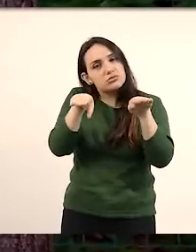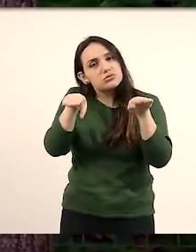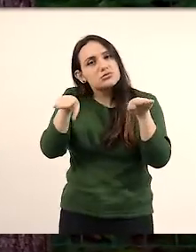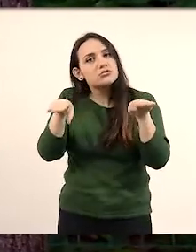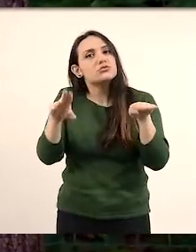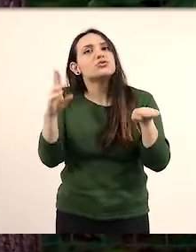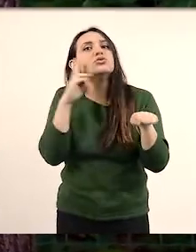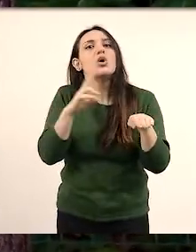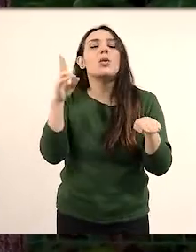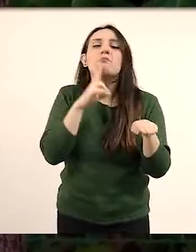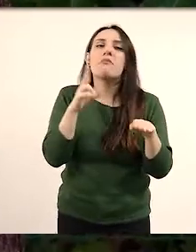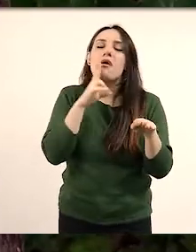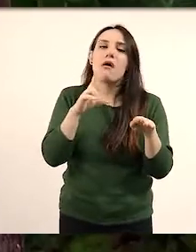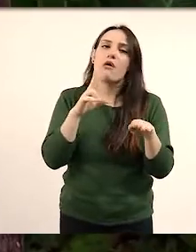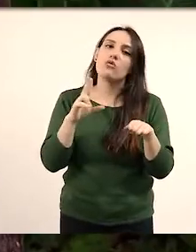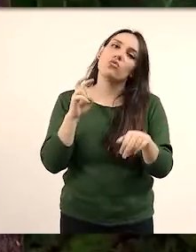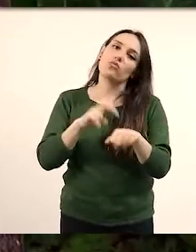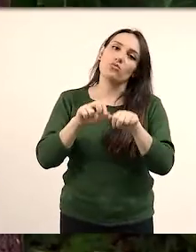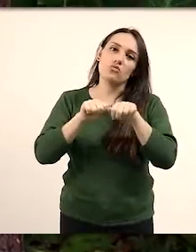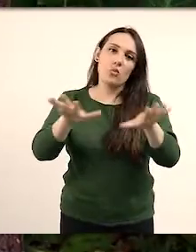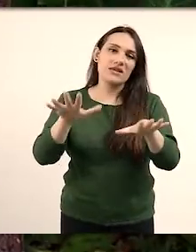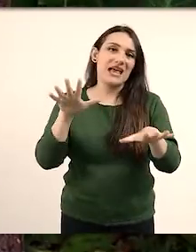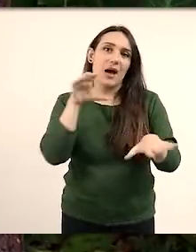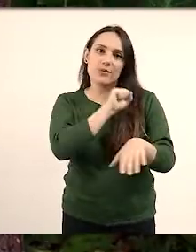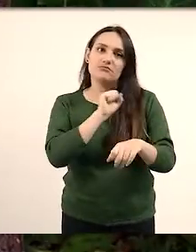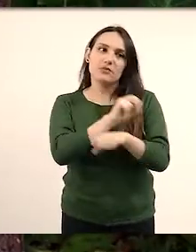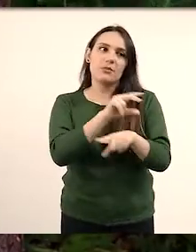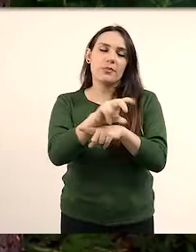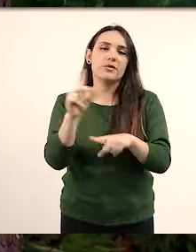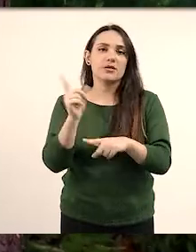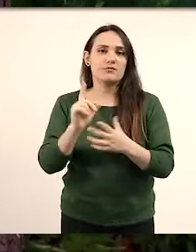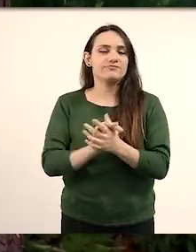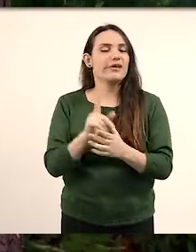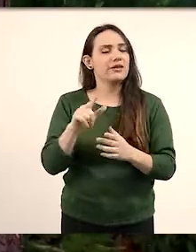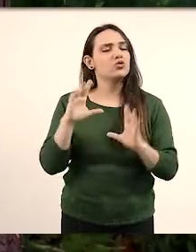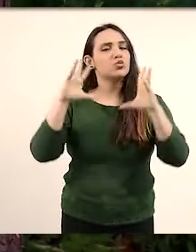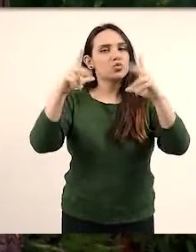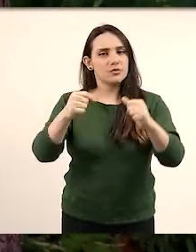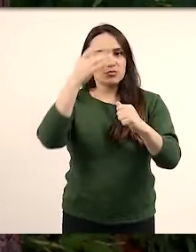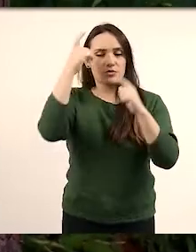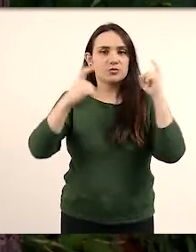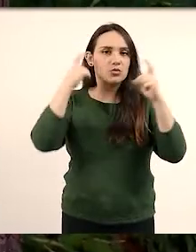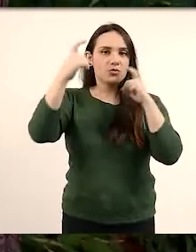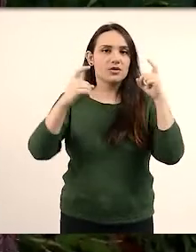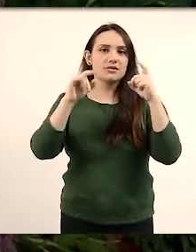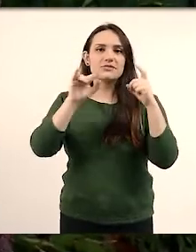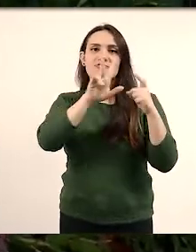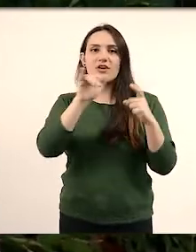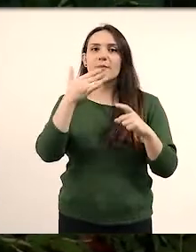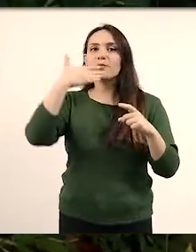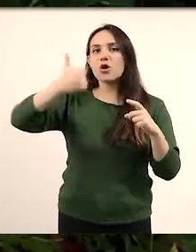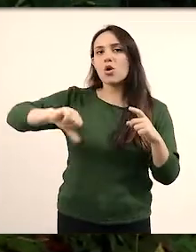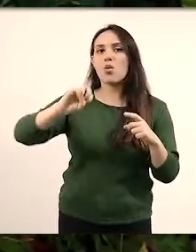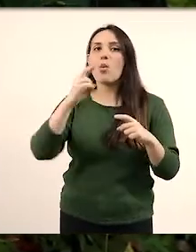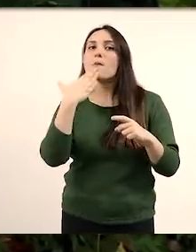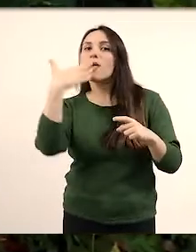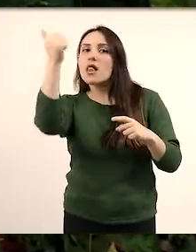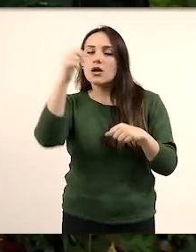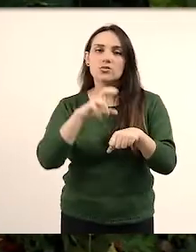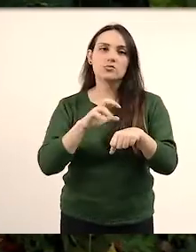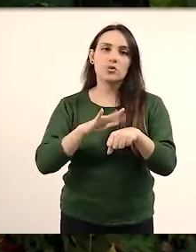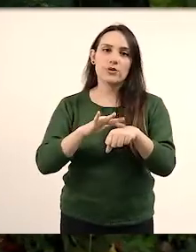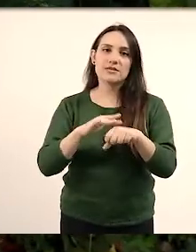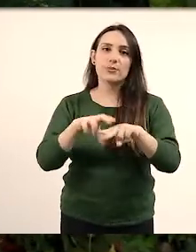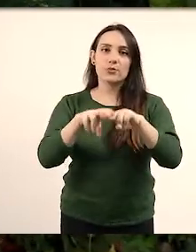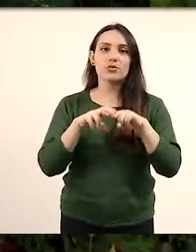parte do vocabulário do brasileiro que assiste cotidianamente preocupado os desdobramentos dessa pandemia. E para entender como